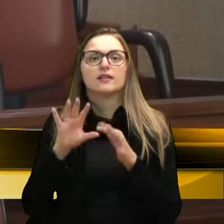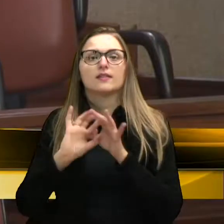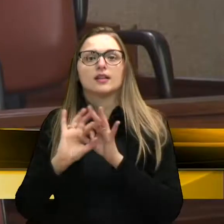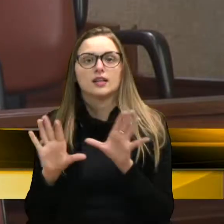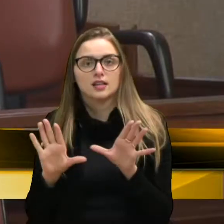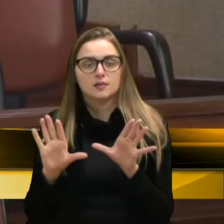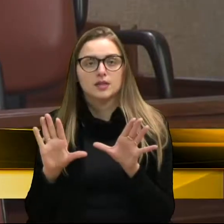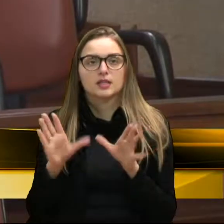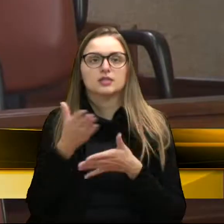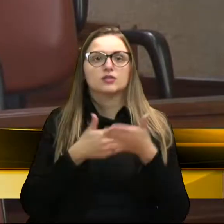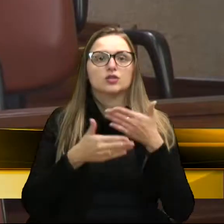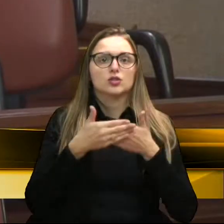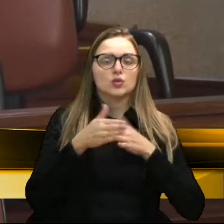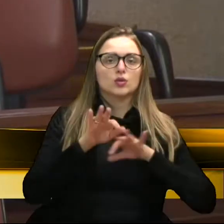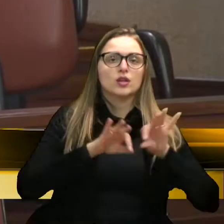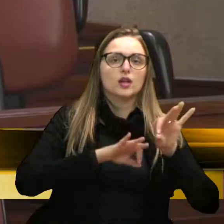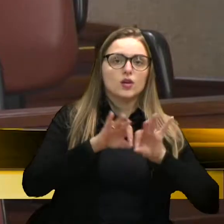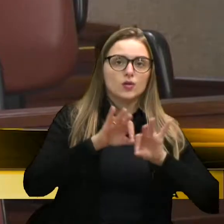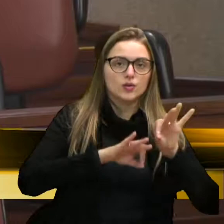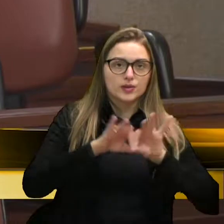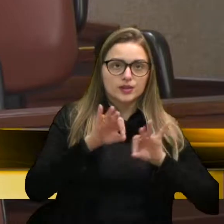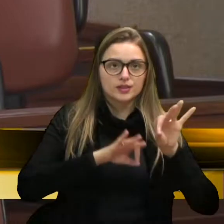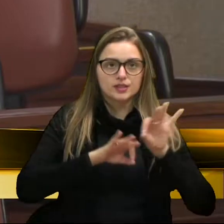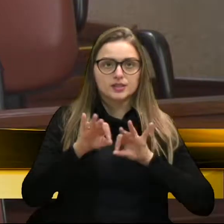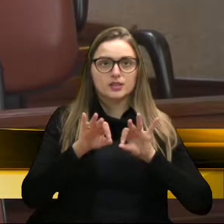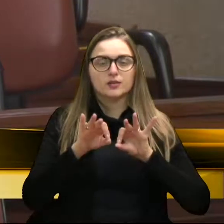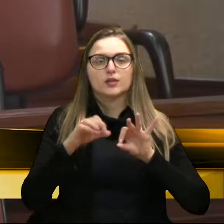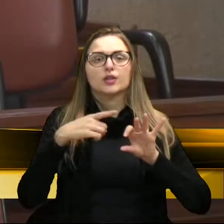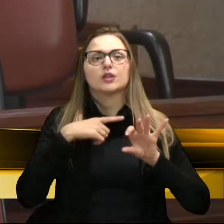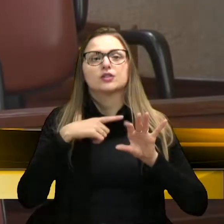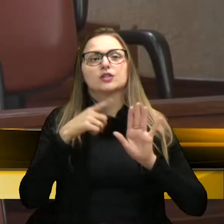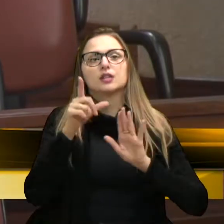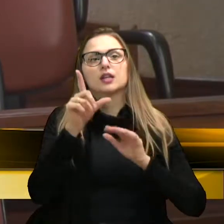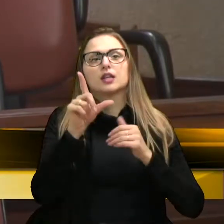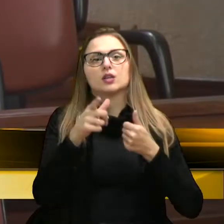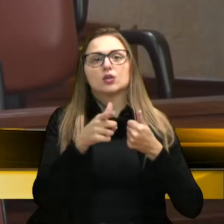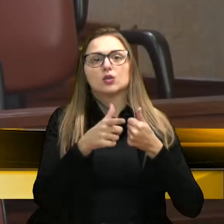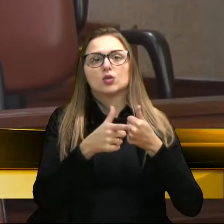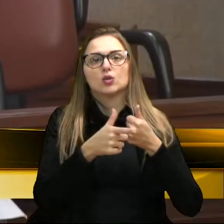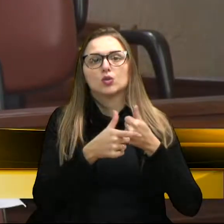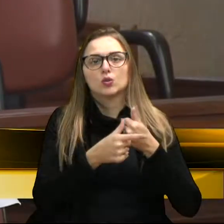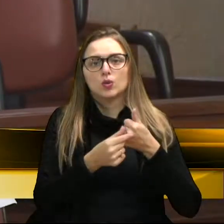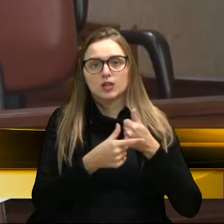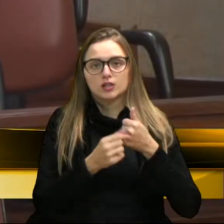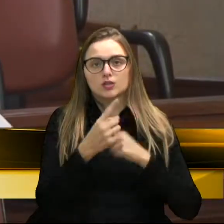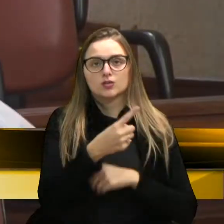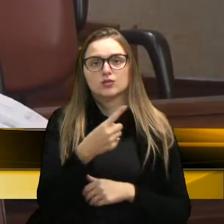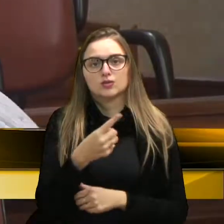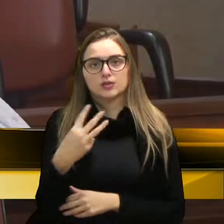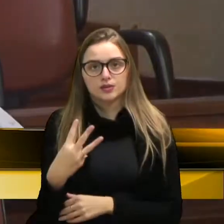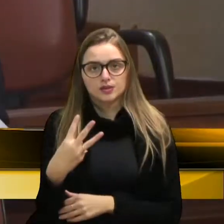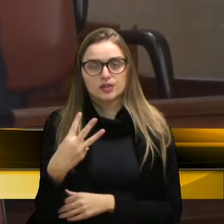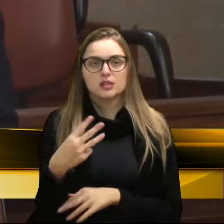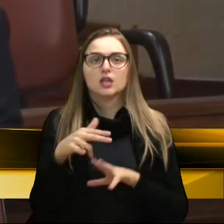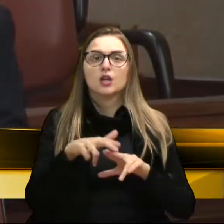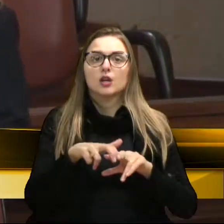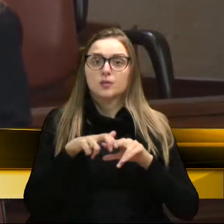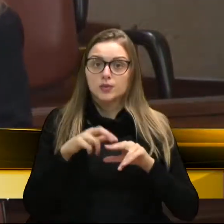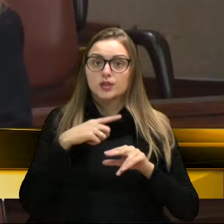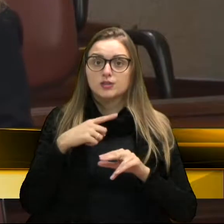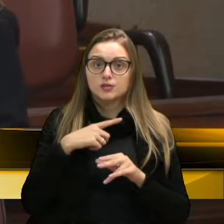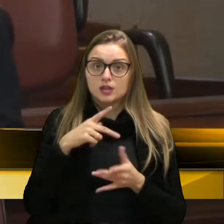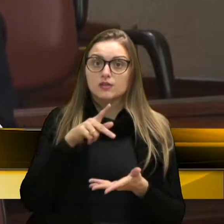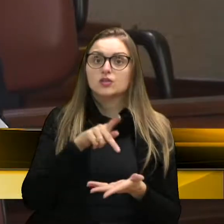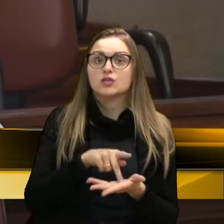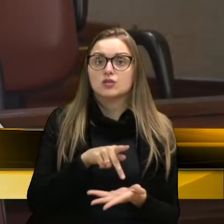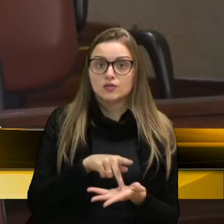das disposições constitucionais transitórias em seu artigo 113. Portanto, houve uma verdadeira